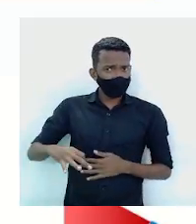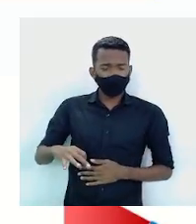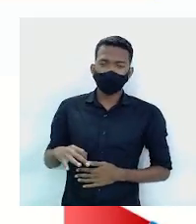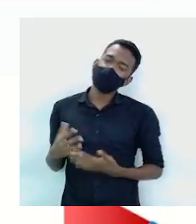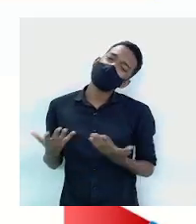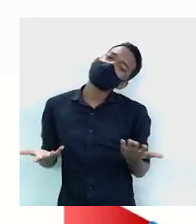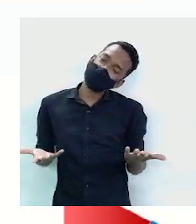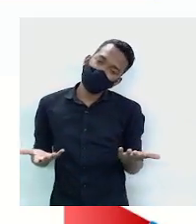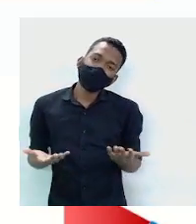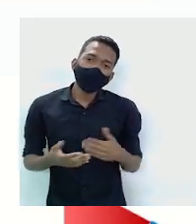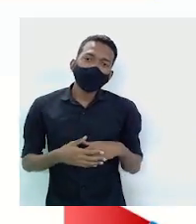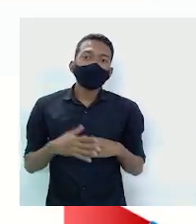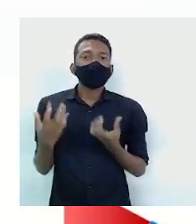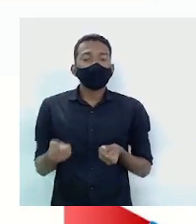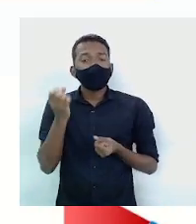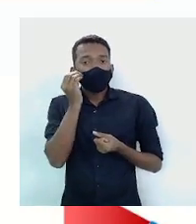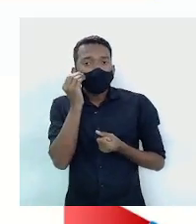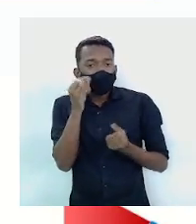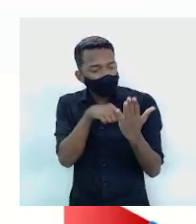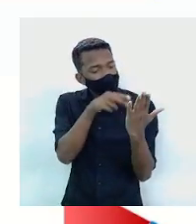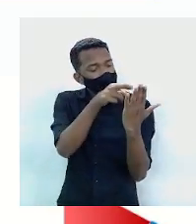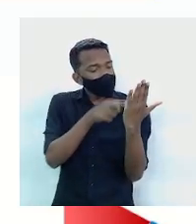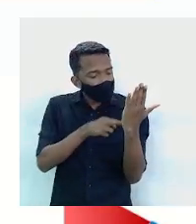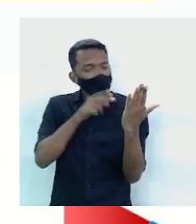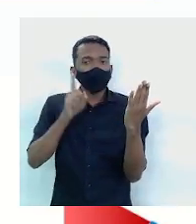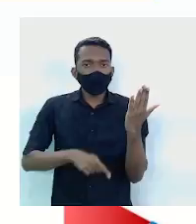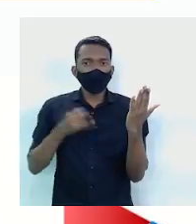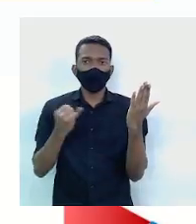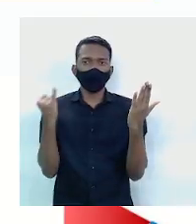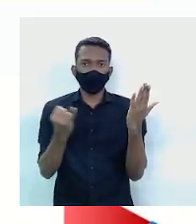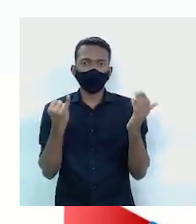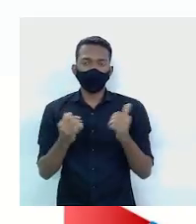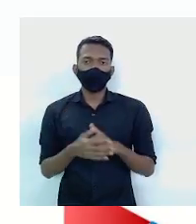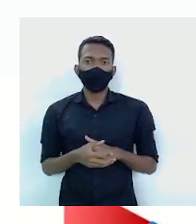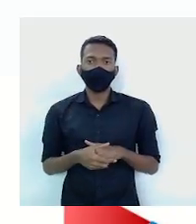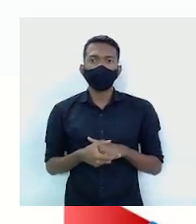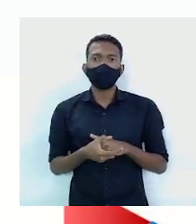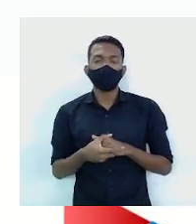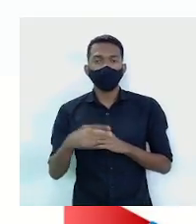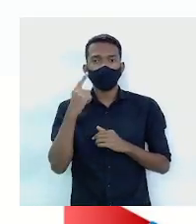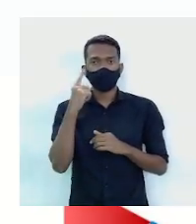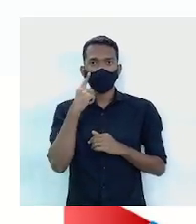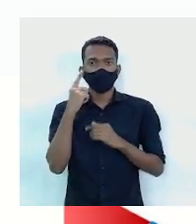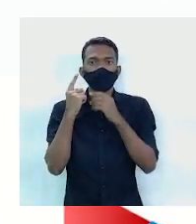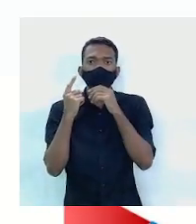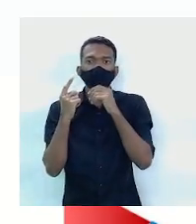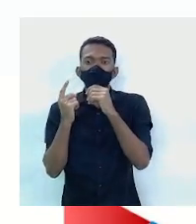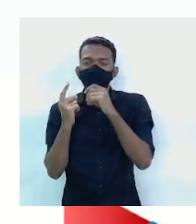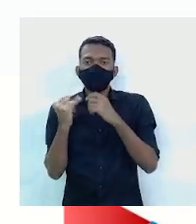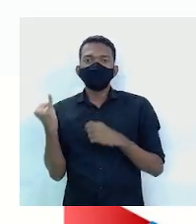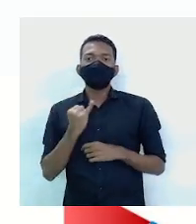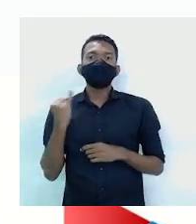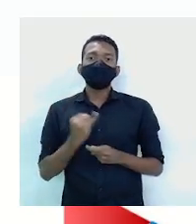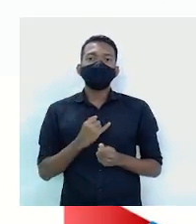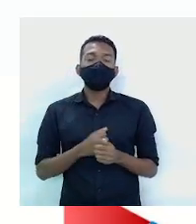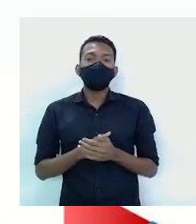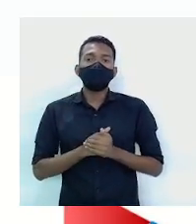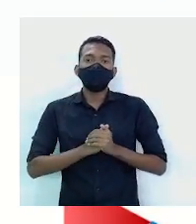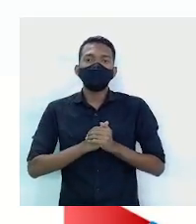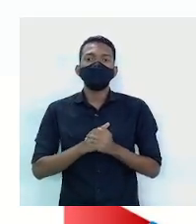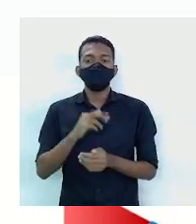ver aqui o porquê que um roteiro é importante. Vamos ver na tela. Olha só, gente, a informação. Um